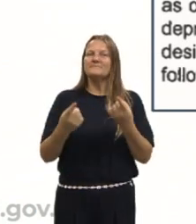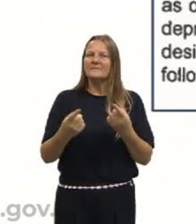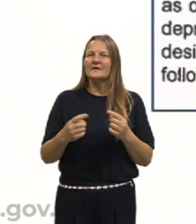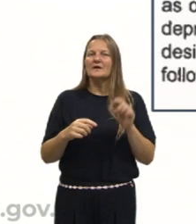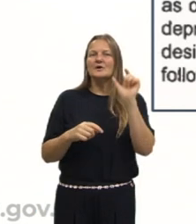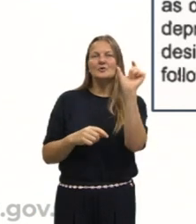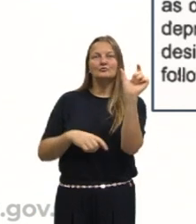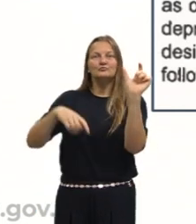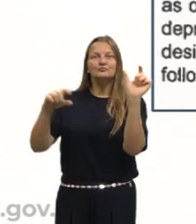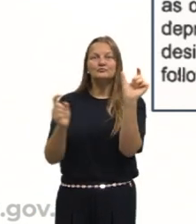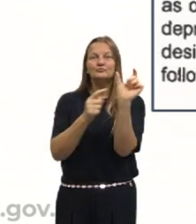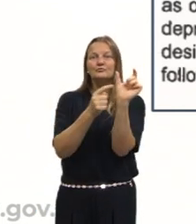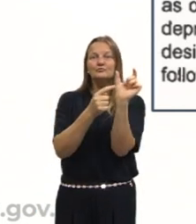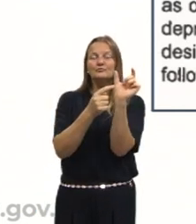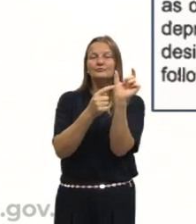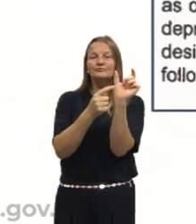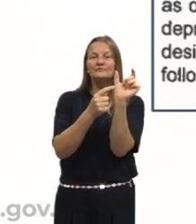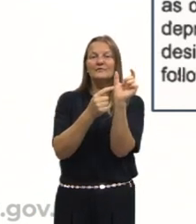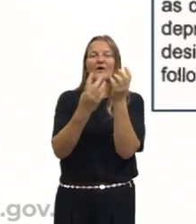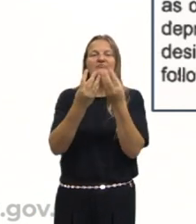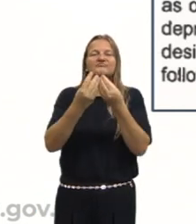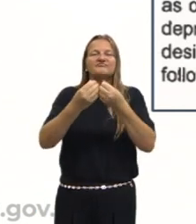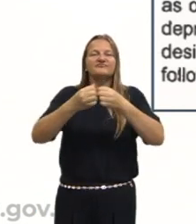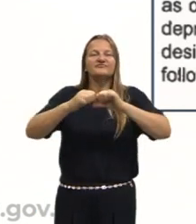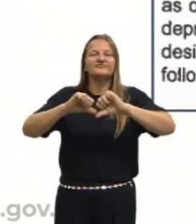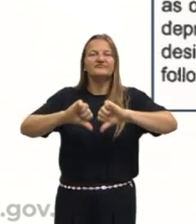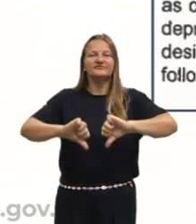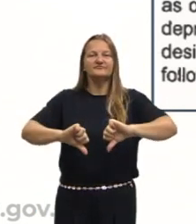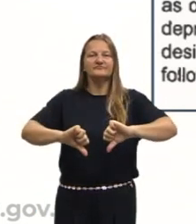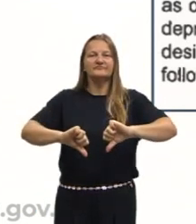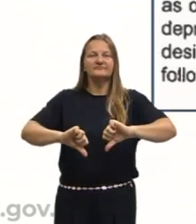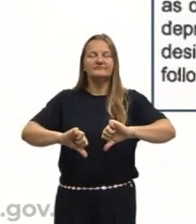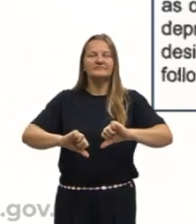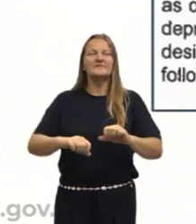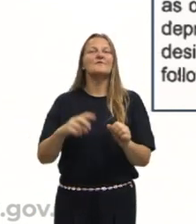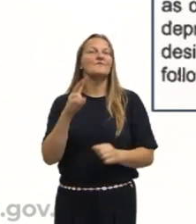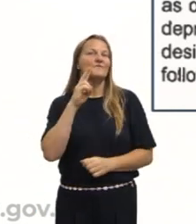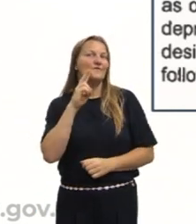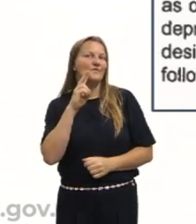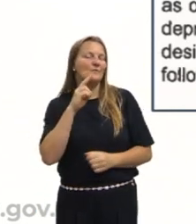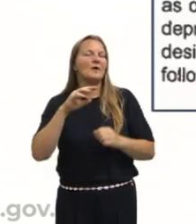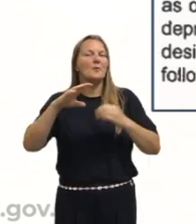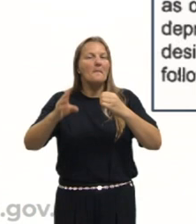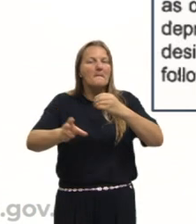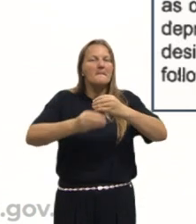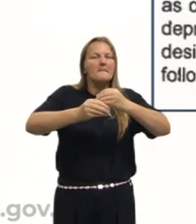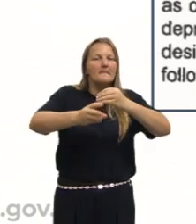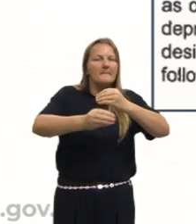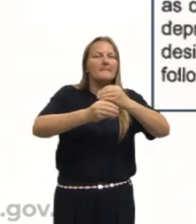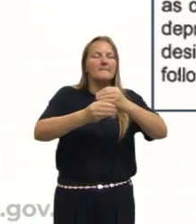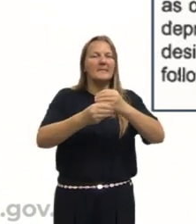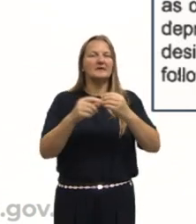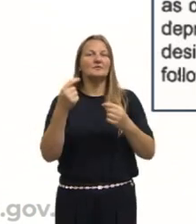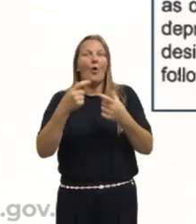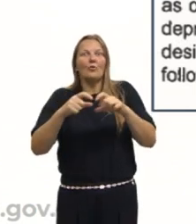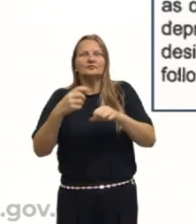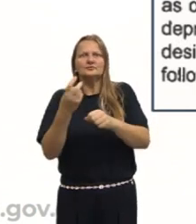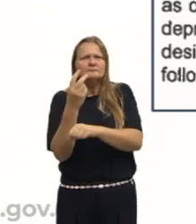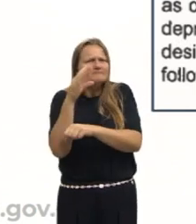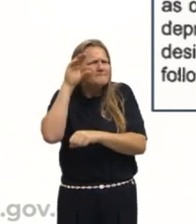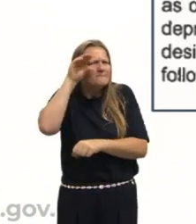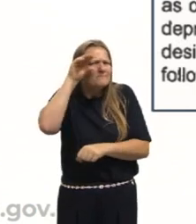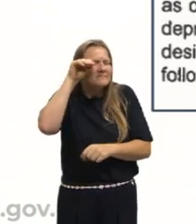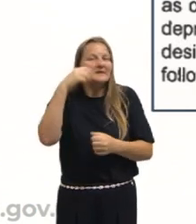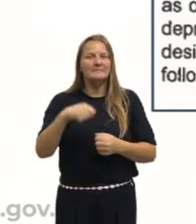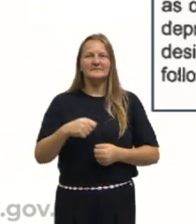dar um site que são as desvantagens do Instagram vocabulário e mais a fonte que a gente tem que observar